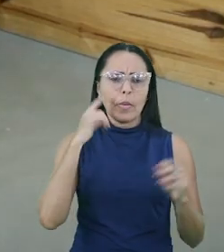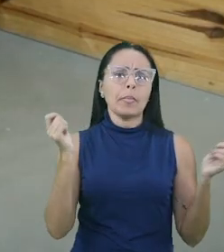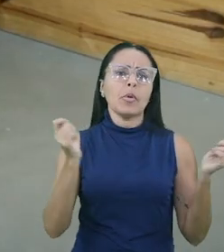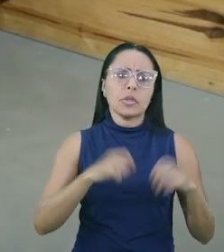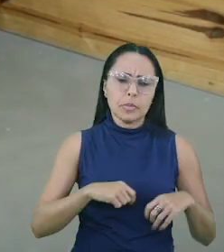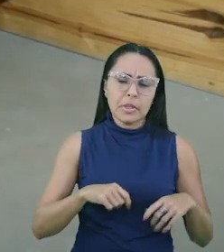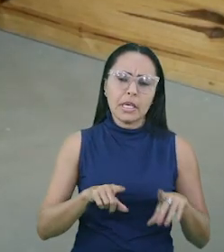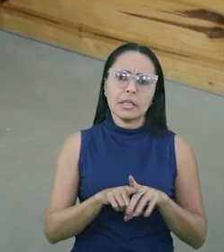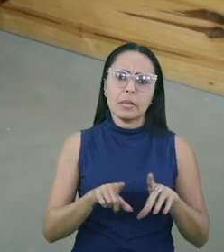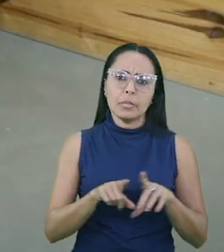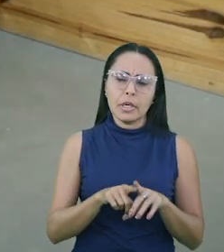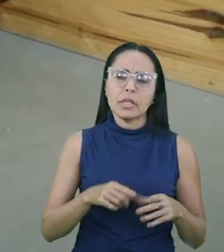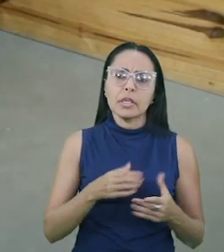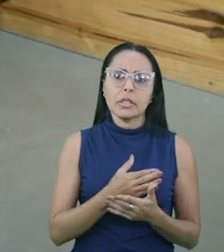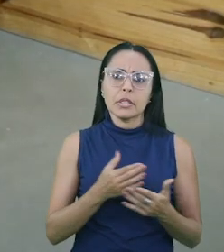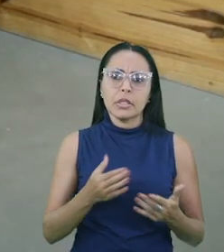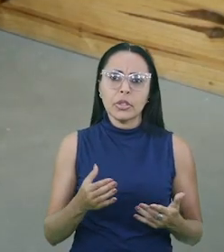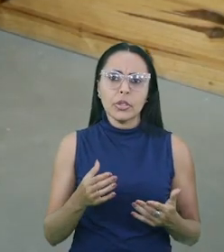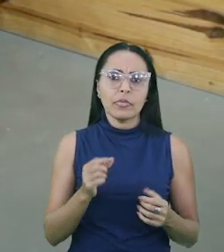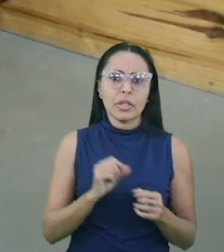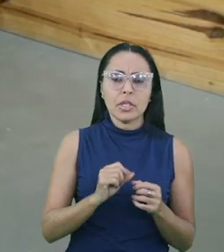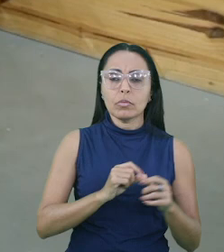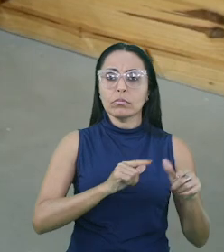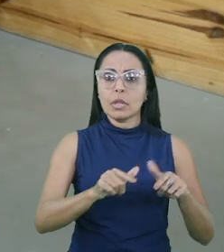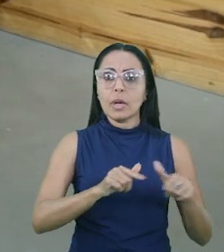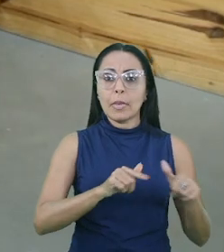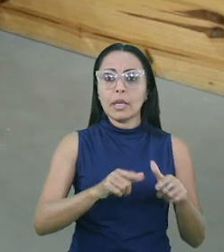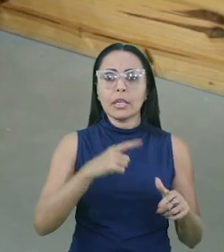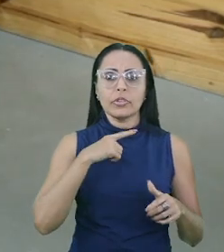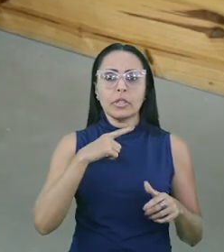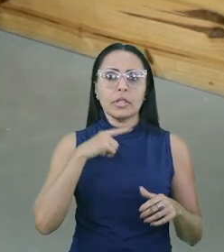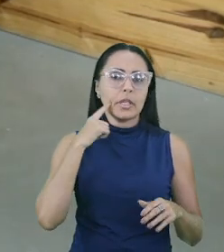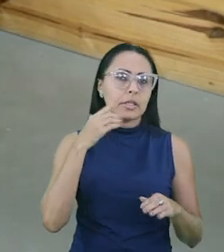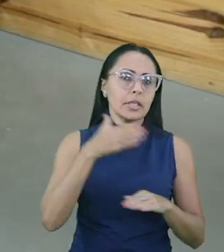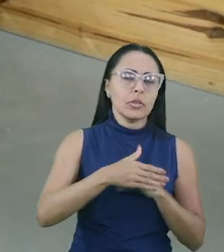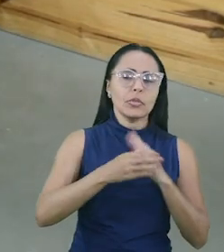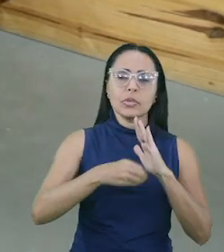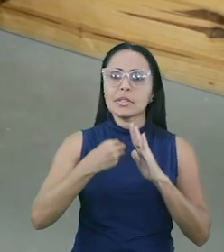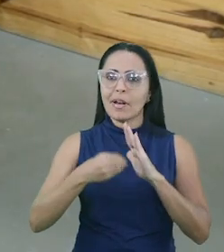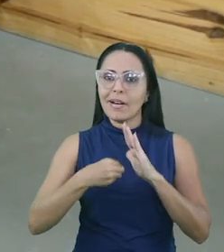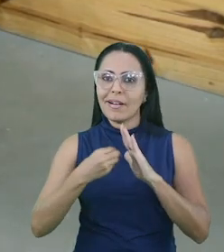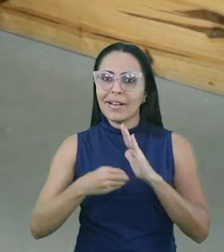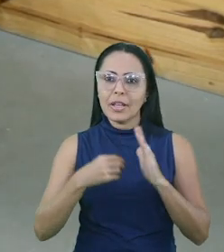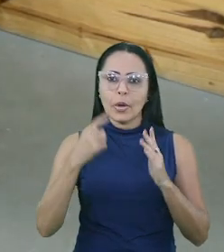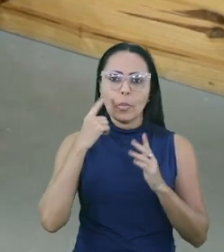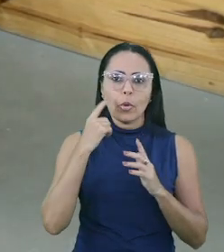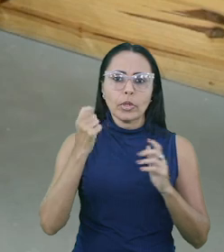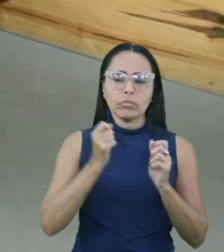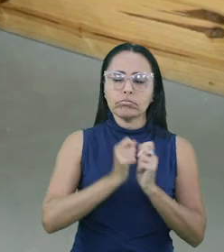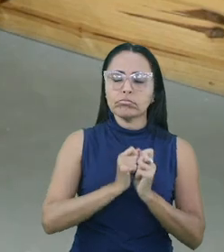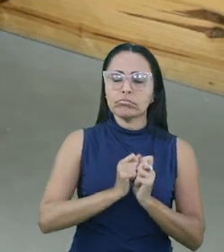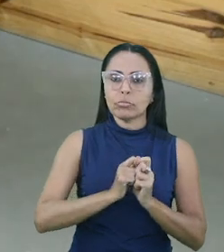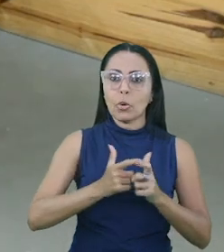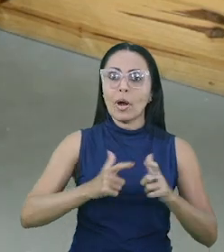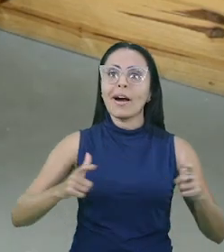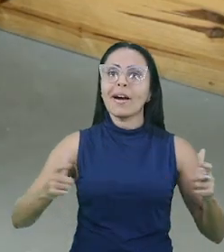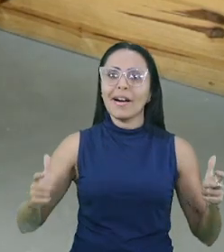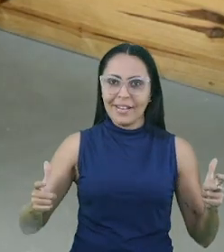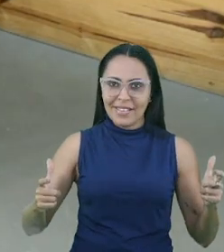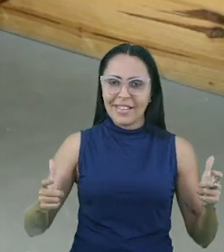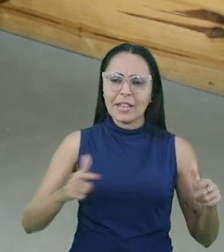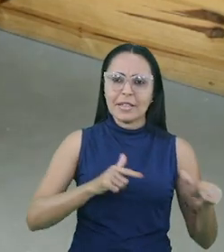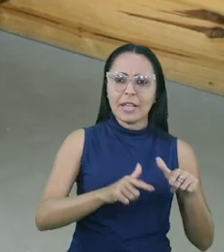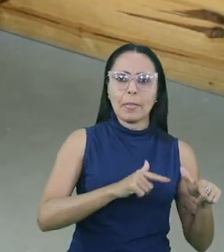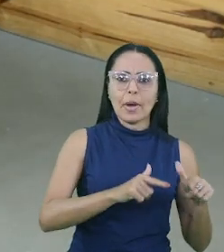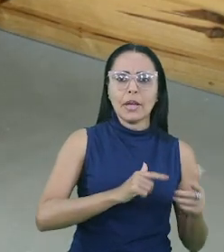possibilidades de atuação, de trabalho que a gente tem dentro do design gráfico, porque é um campo muito vasto, né? Então a gente pode trabalhar